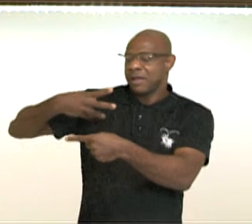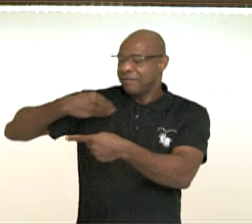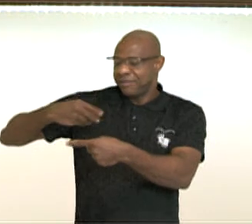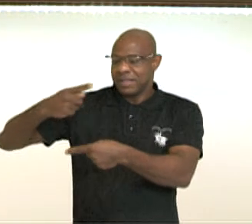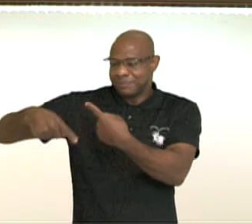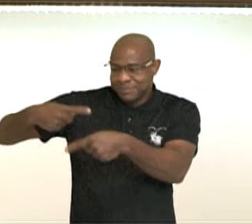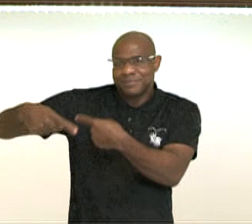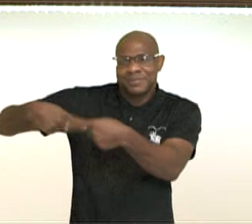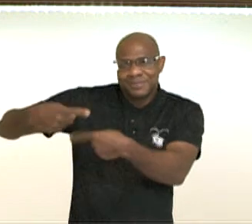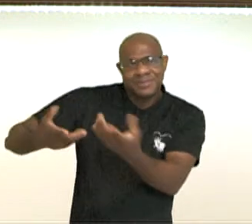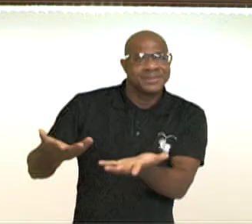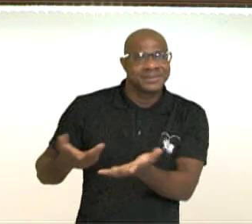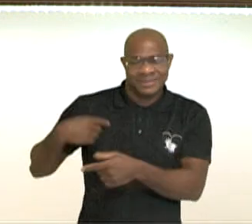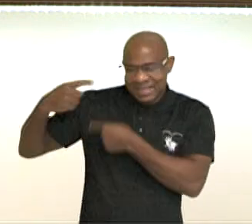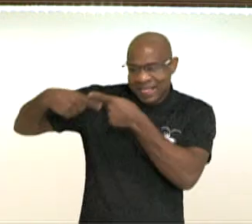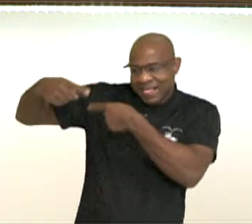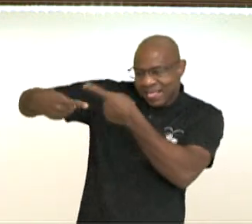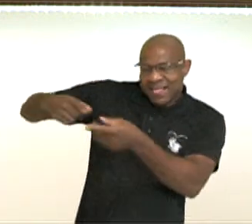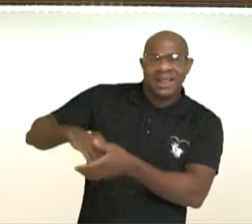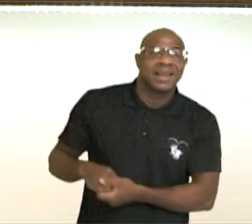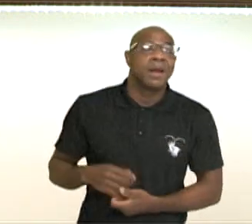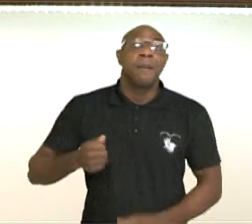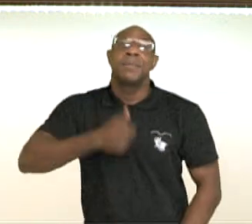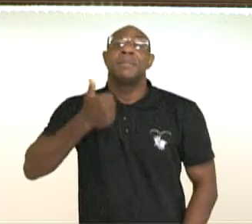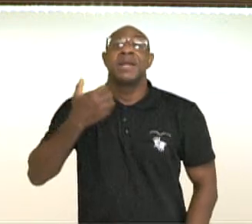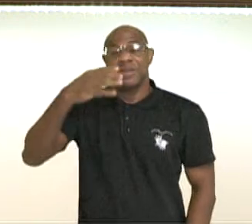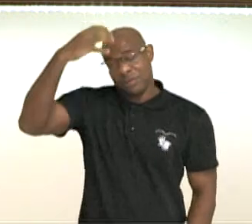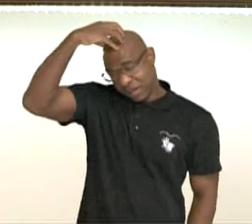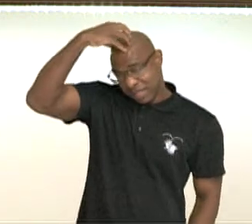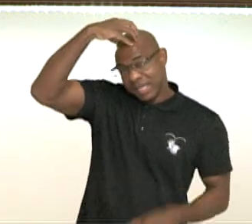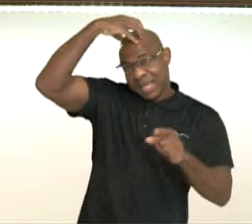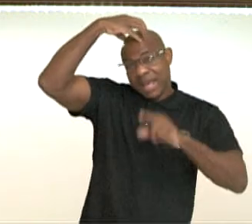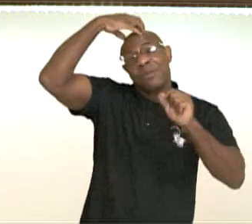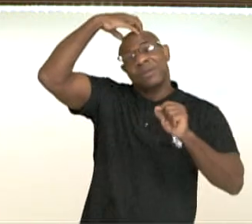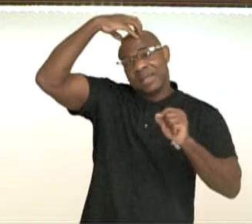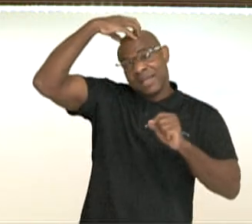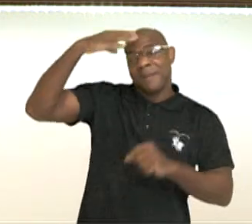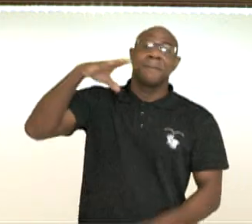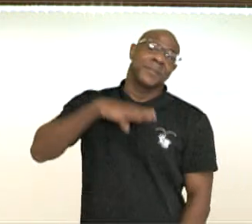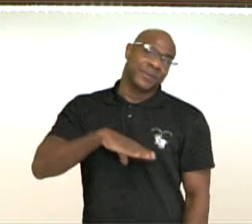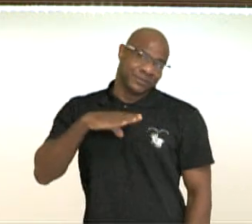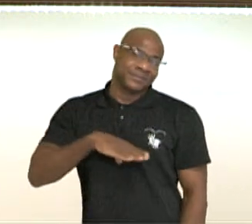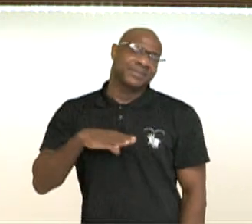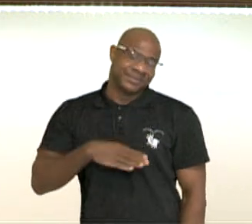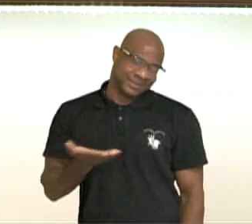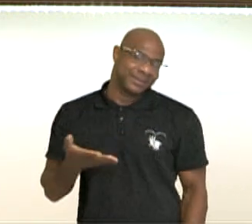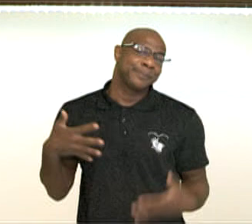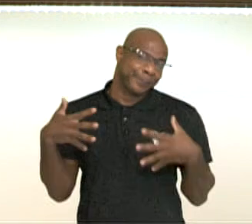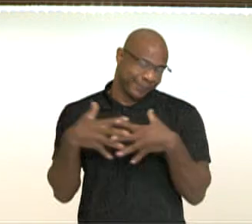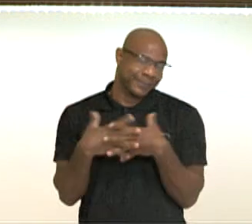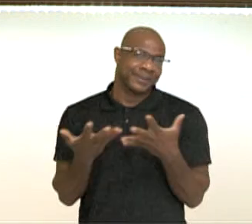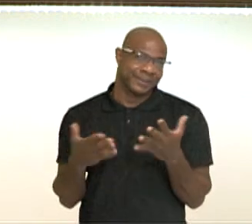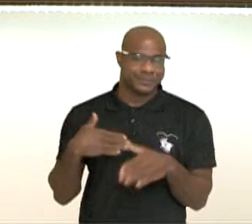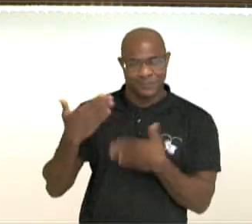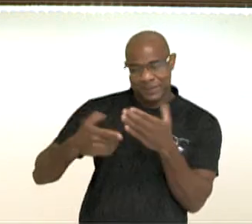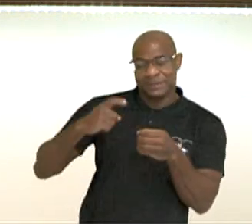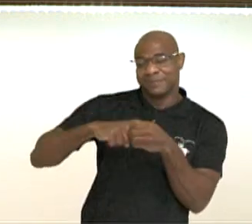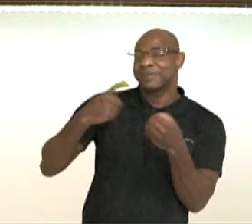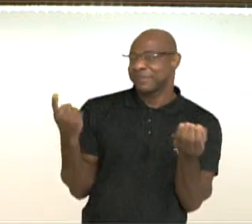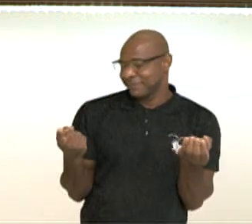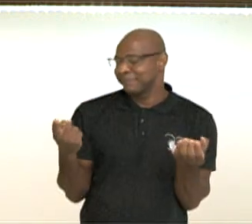rei era português. Isso já era uma situação bastante complicada de se imaginar, num processo de